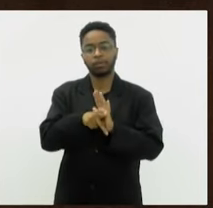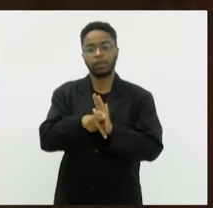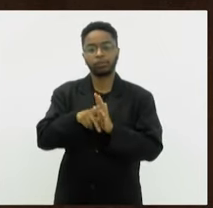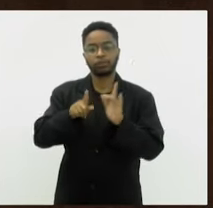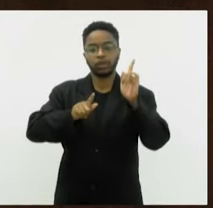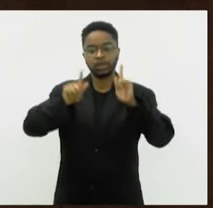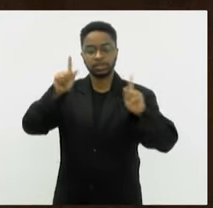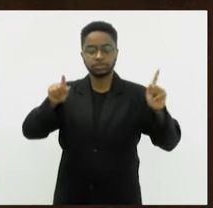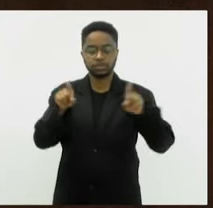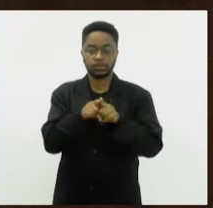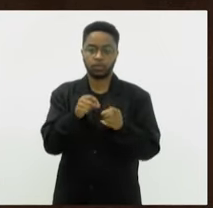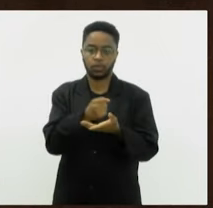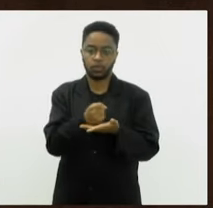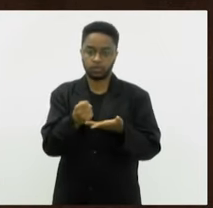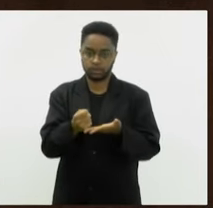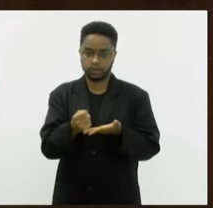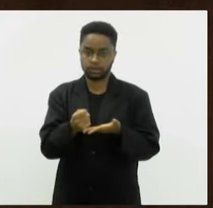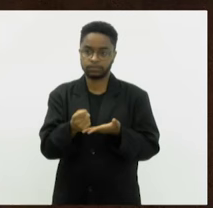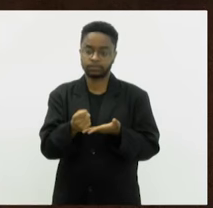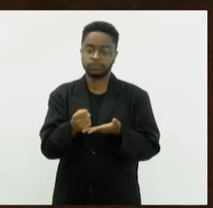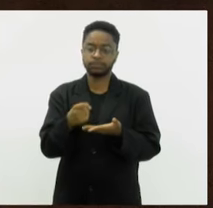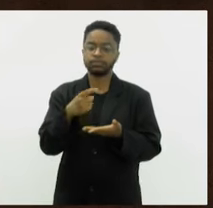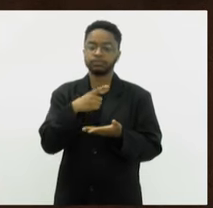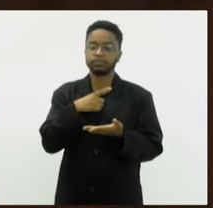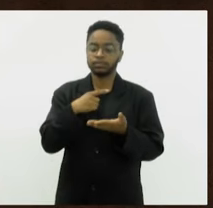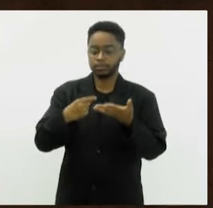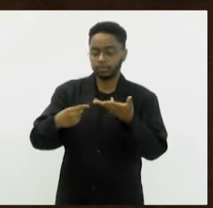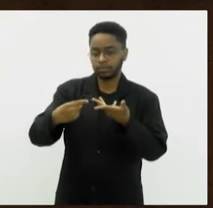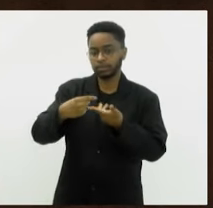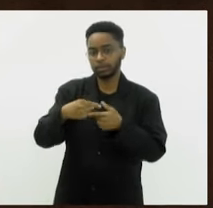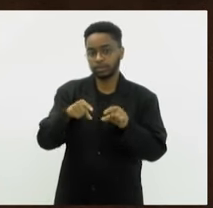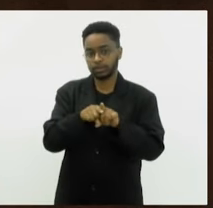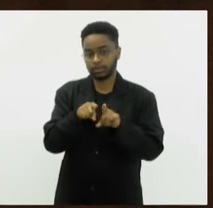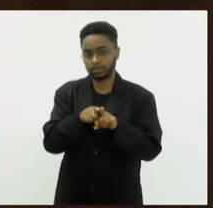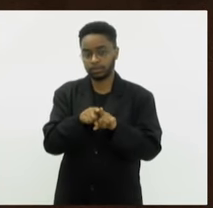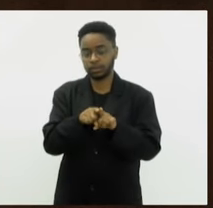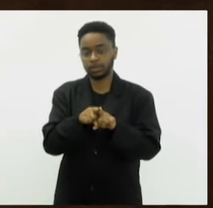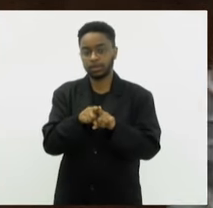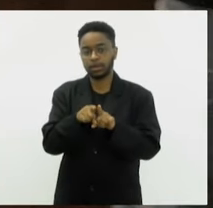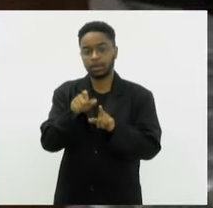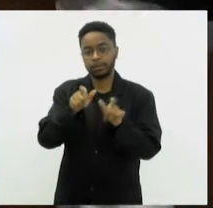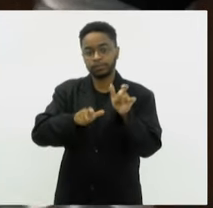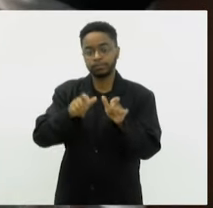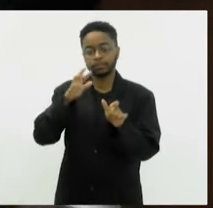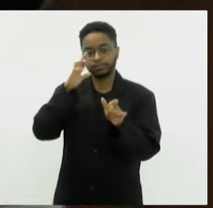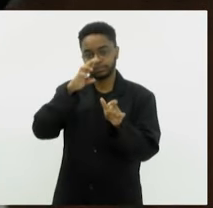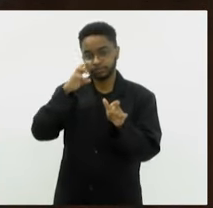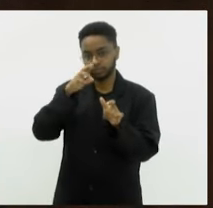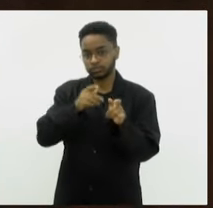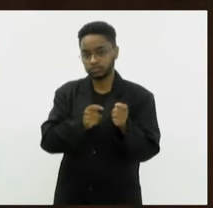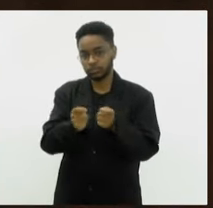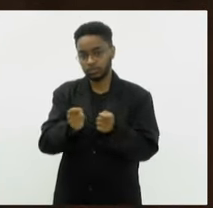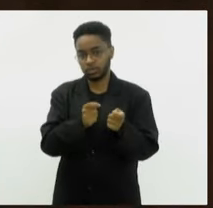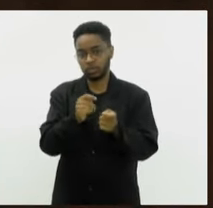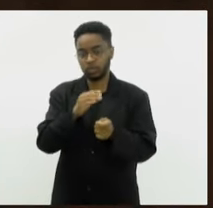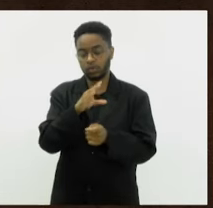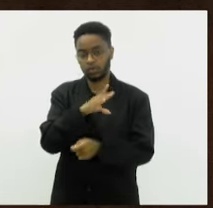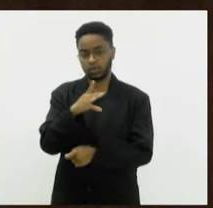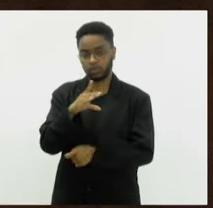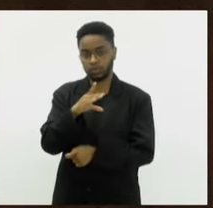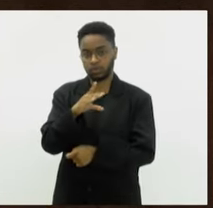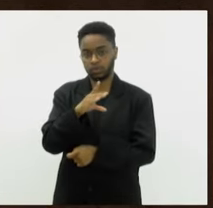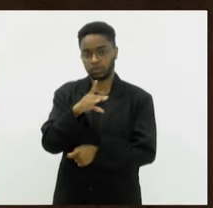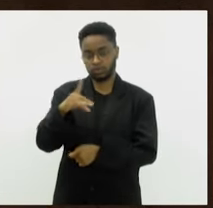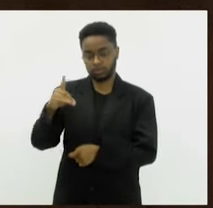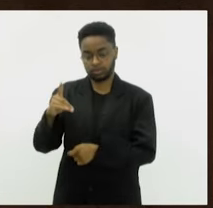contratuais. Entre os pontos indicados, os auditores de controle externo da Coordenadoria de Auditoria de